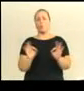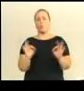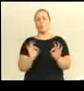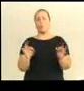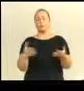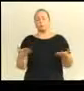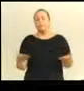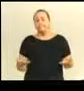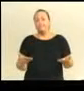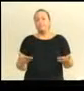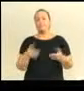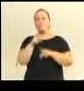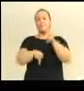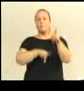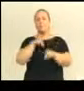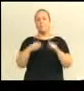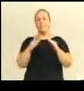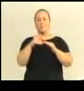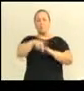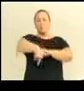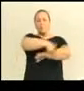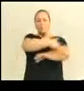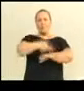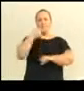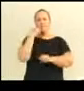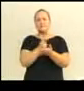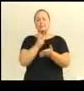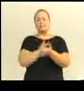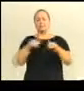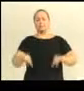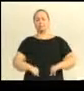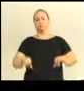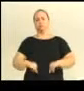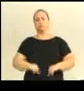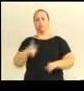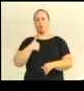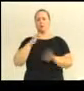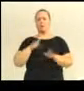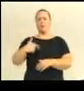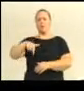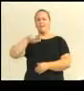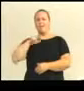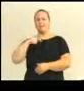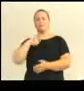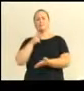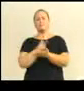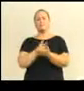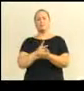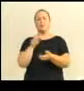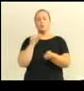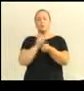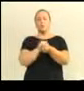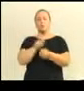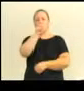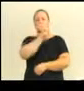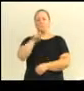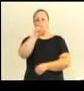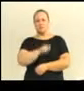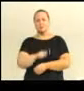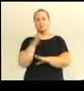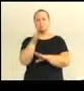rua sofrer ea gente acompanha desde muito antes de ser vereador junto com a associação de moradores junto com a comissão da rua e esperamos ver agora em